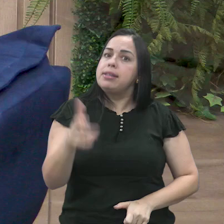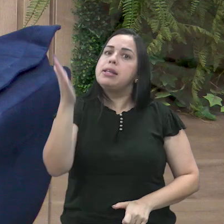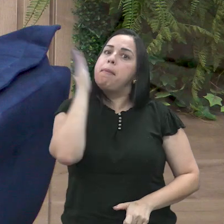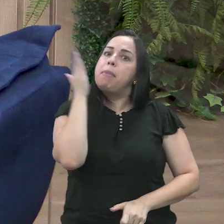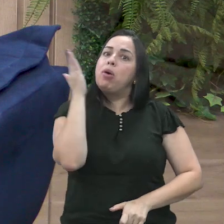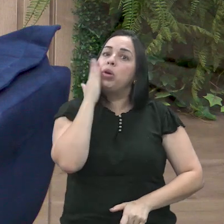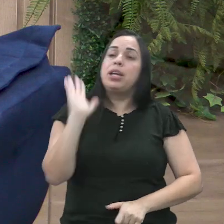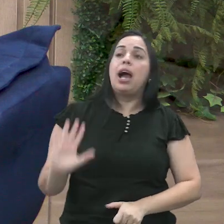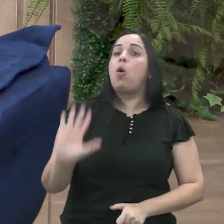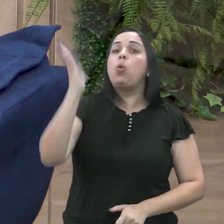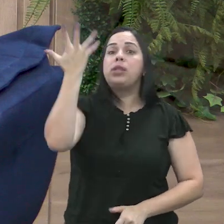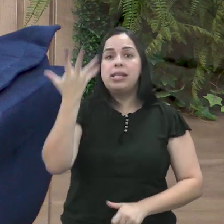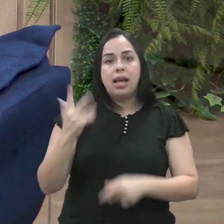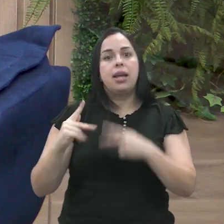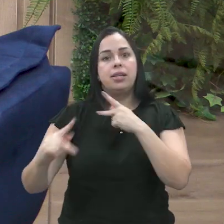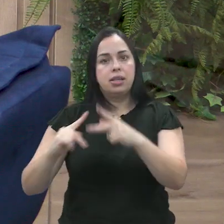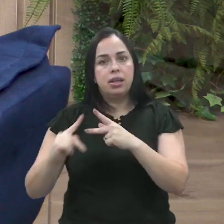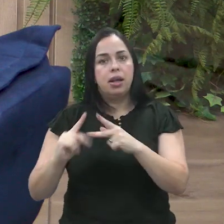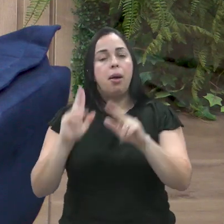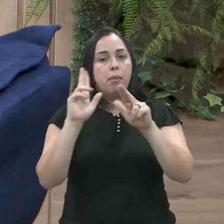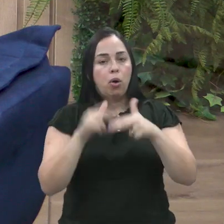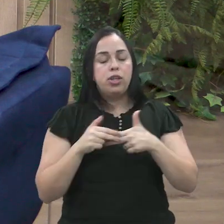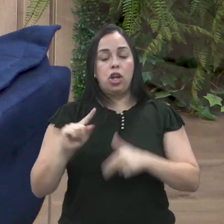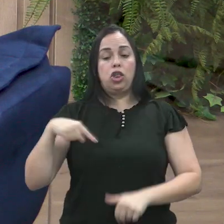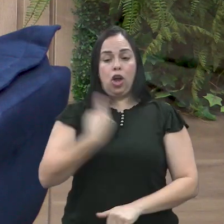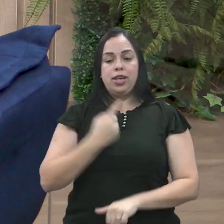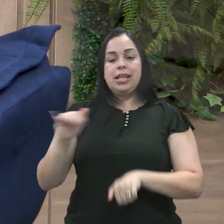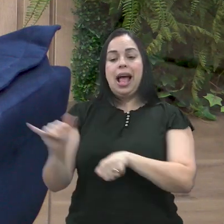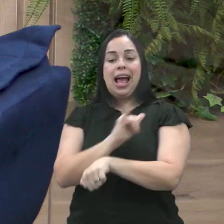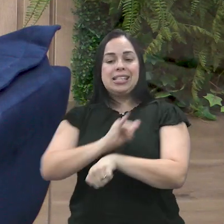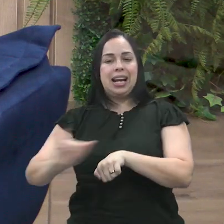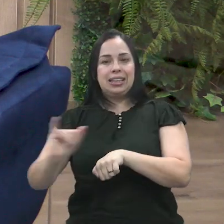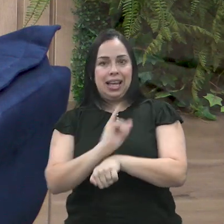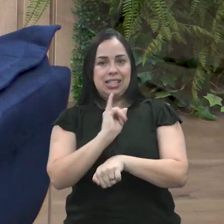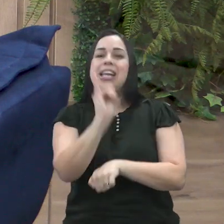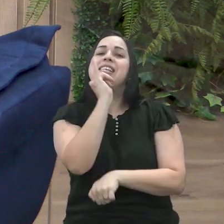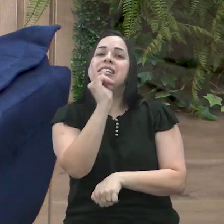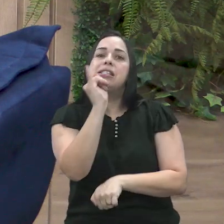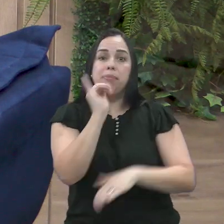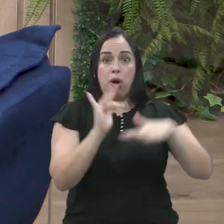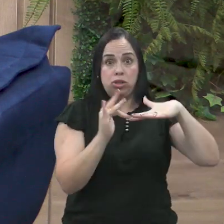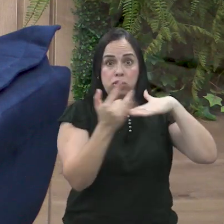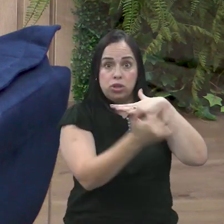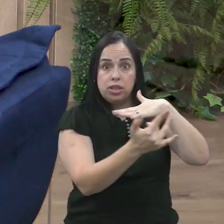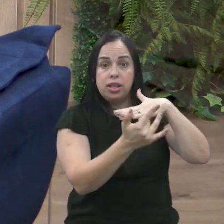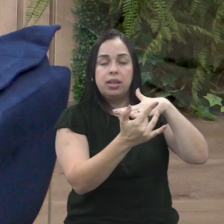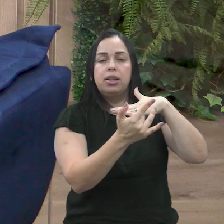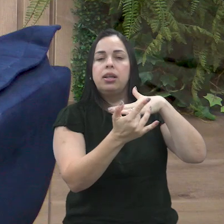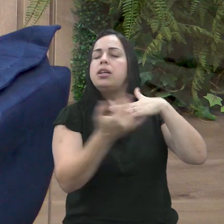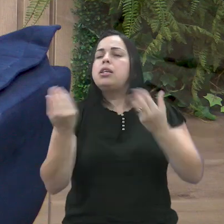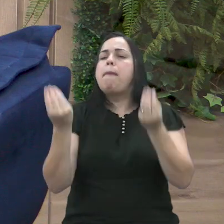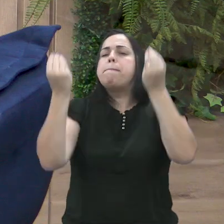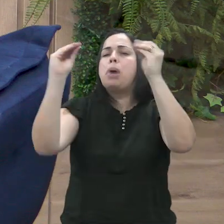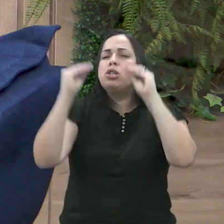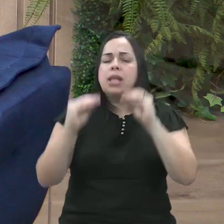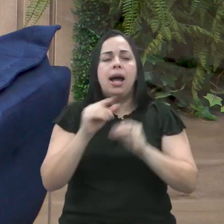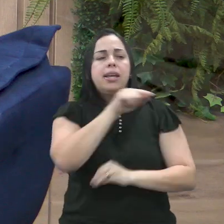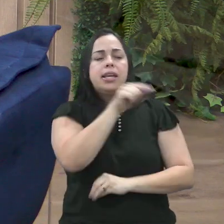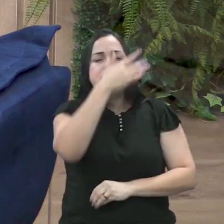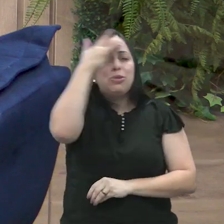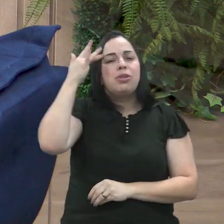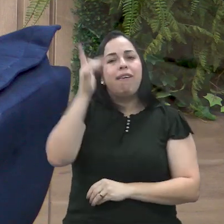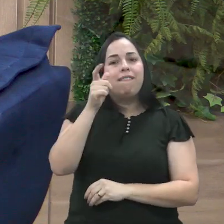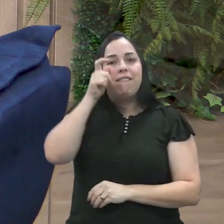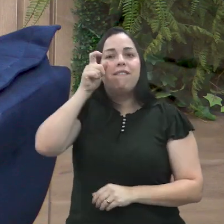a gente. Então a gente precisa estar presente com esses instrumentos que a gente tem hoje, que a rede social traz o cidadão para mais perto